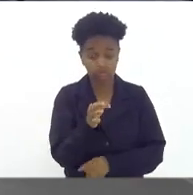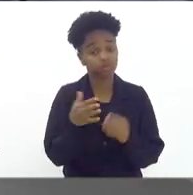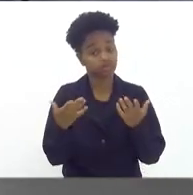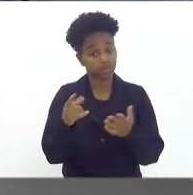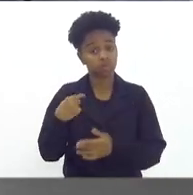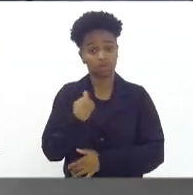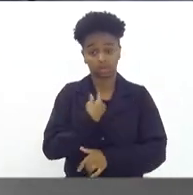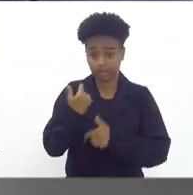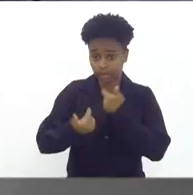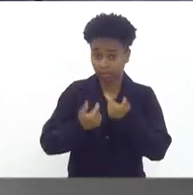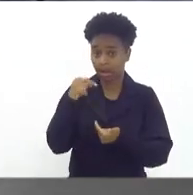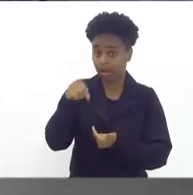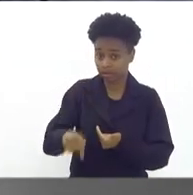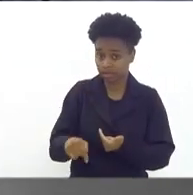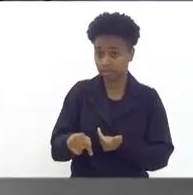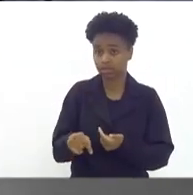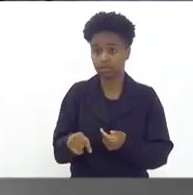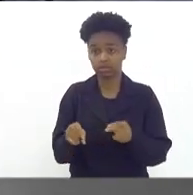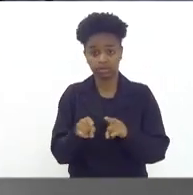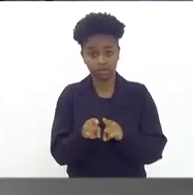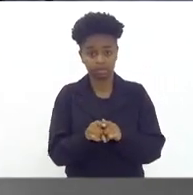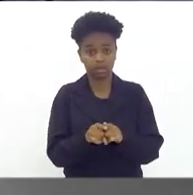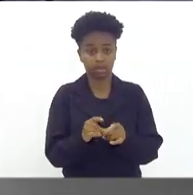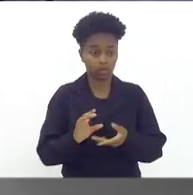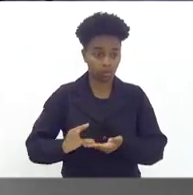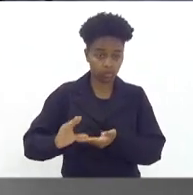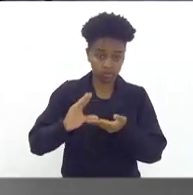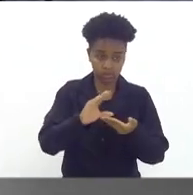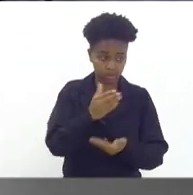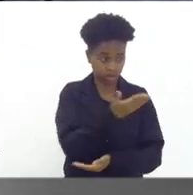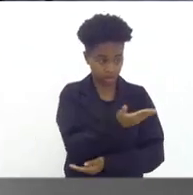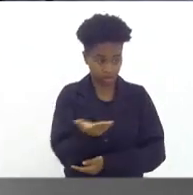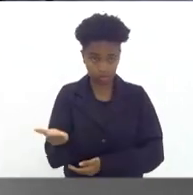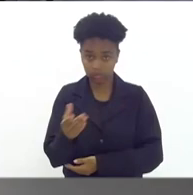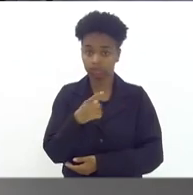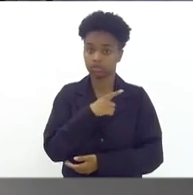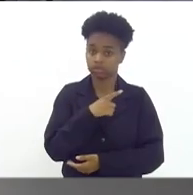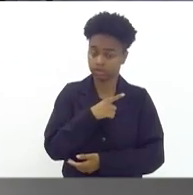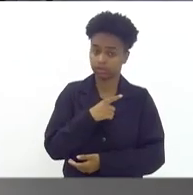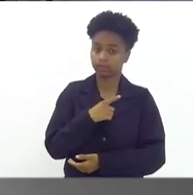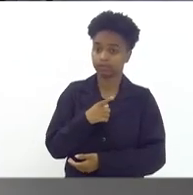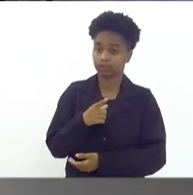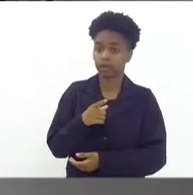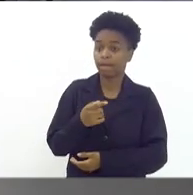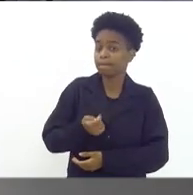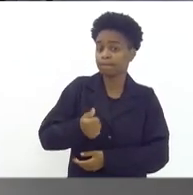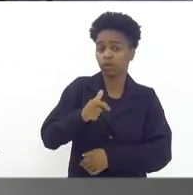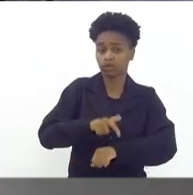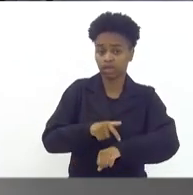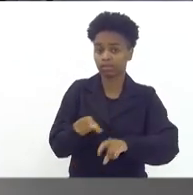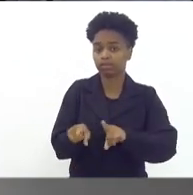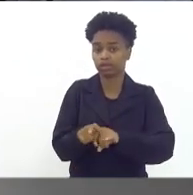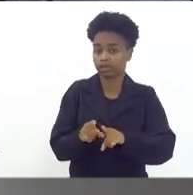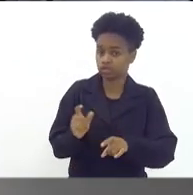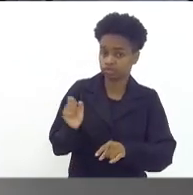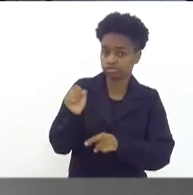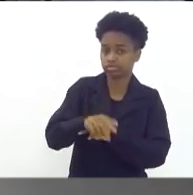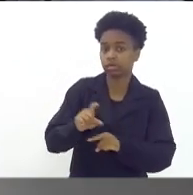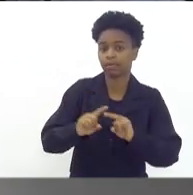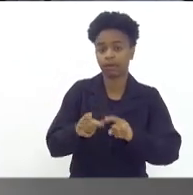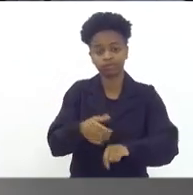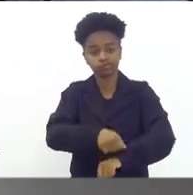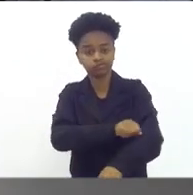nós estamos trabalhando aqui nós queremos como aqui ó nós conselheiros que estão aqui recentemente uma arregaçando as mangas também para trabalhar